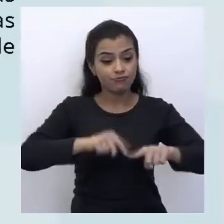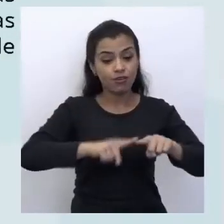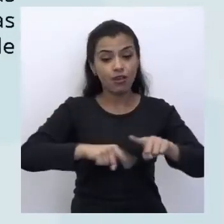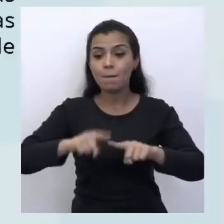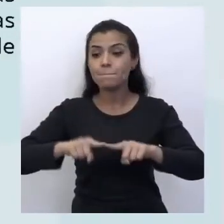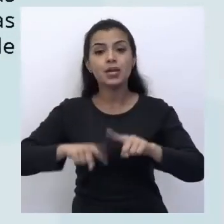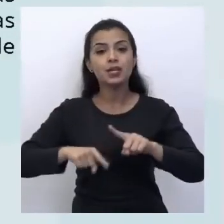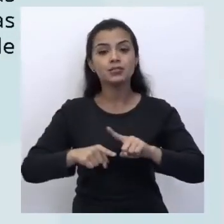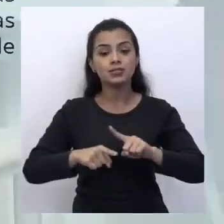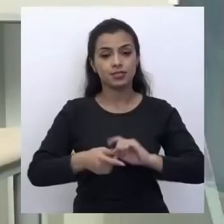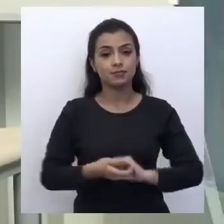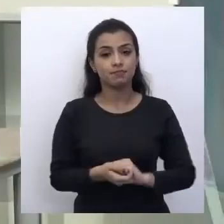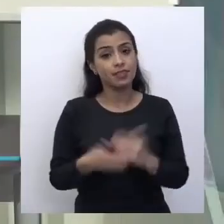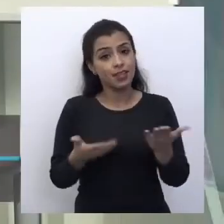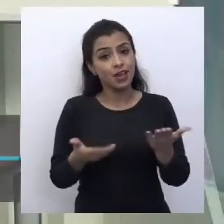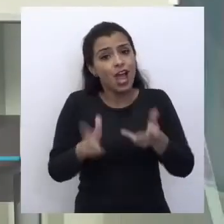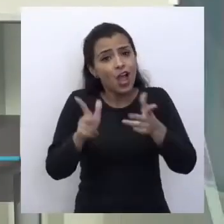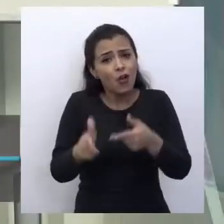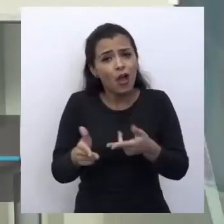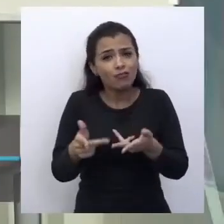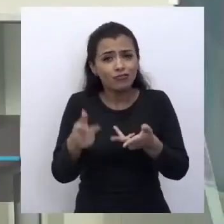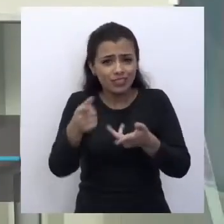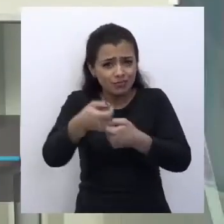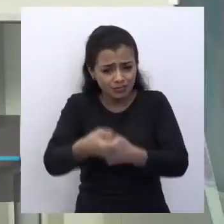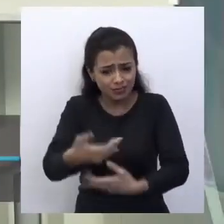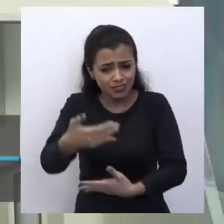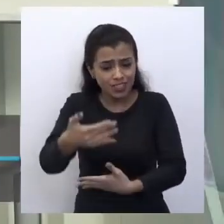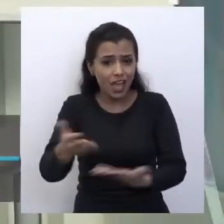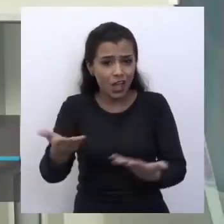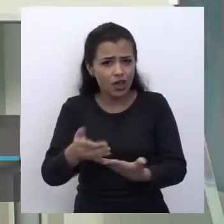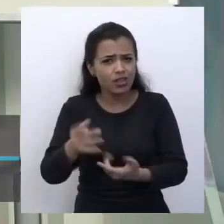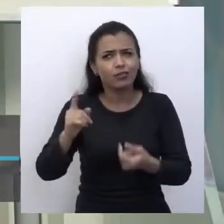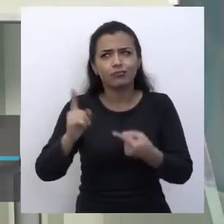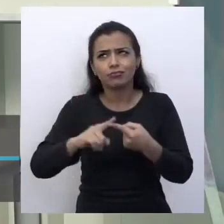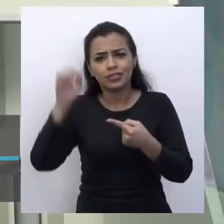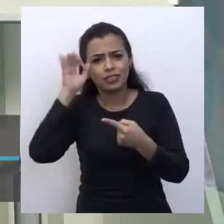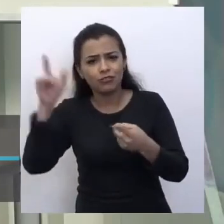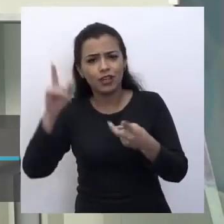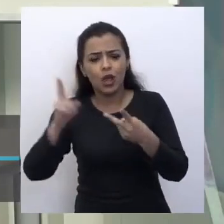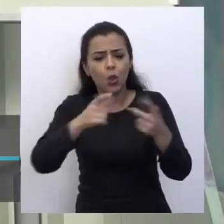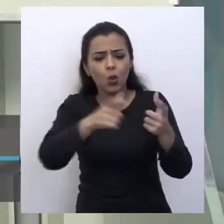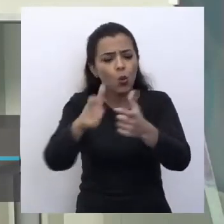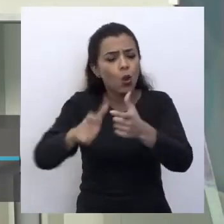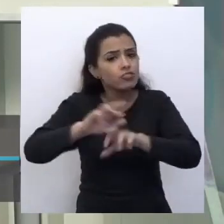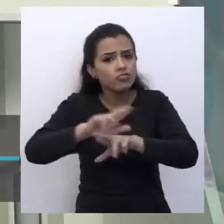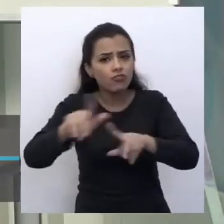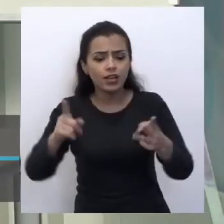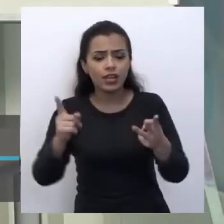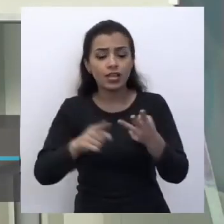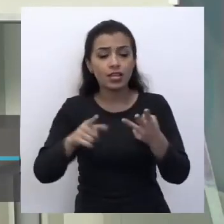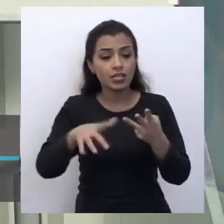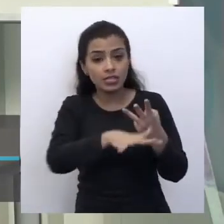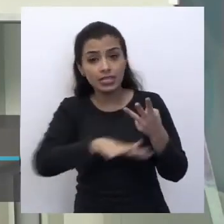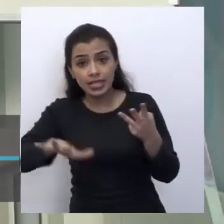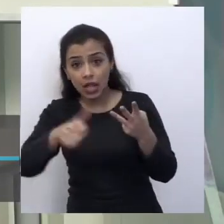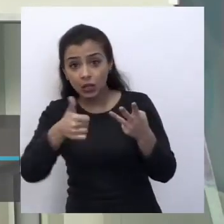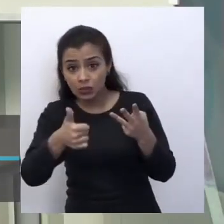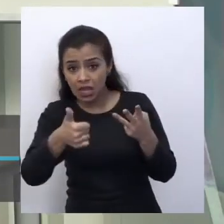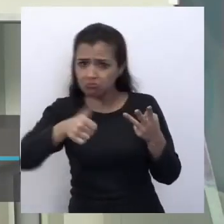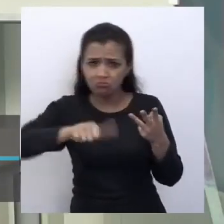seja, nada mais do que vocês acabaram de me dizer. Criatividade, locais diferentes, com cenário, sem